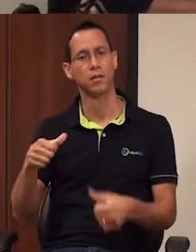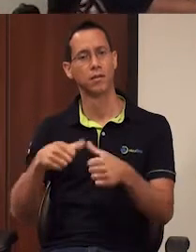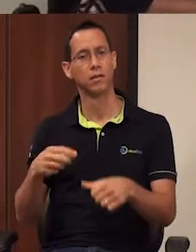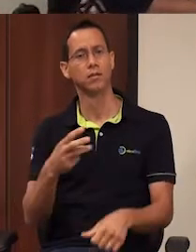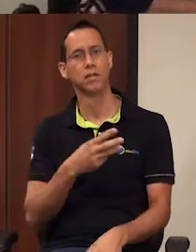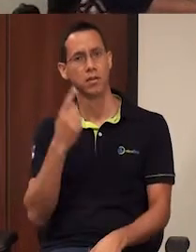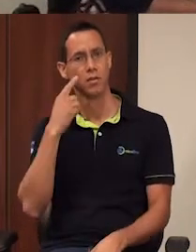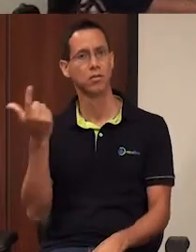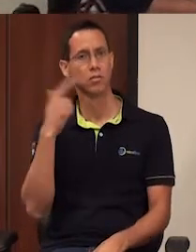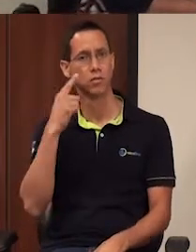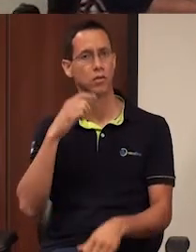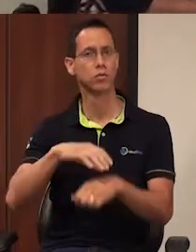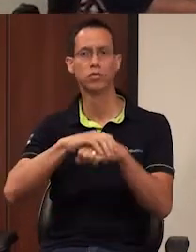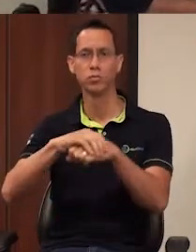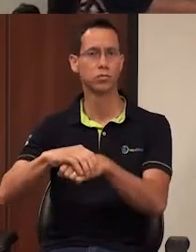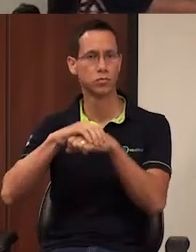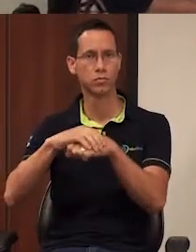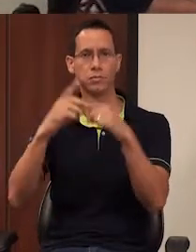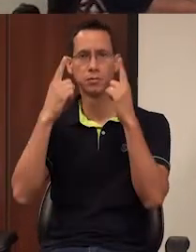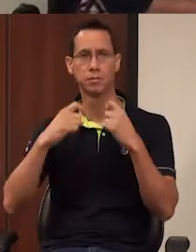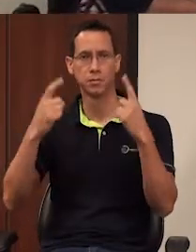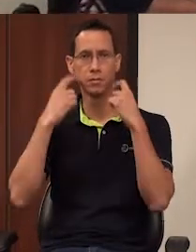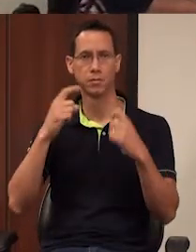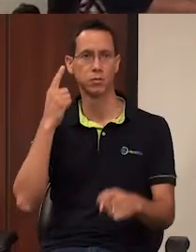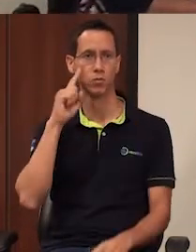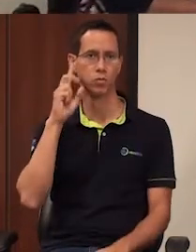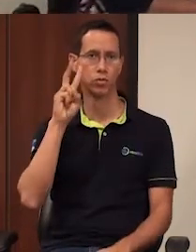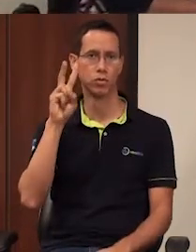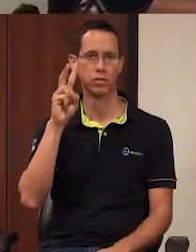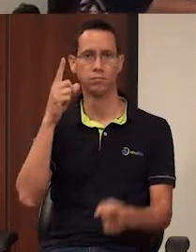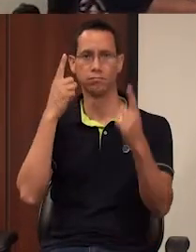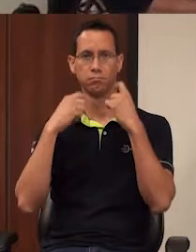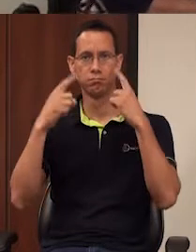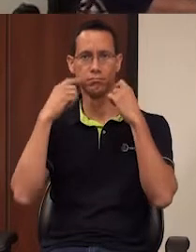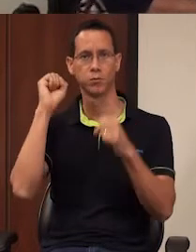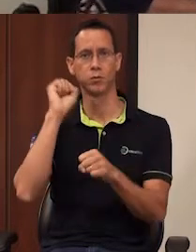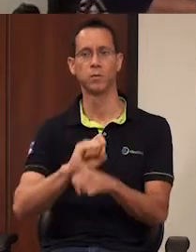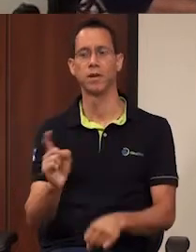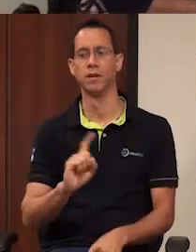não, vem comigo, e chorava. Ele chorou 2 dias, sem parar.